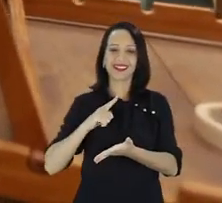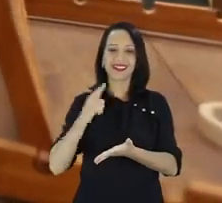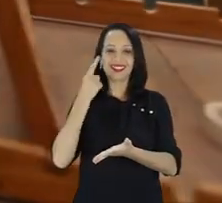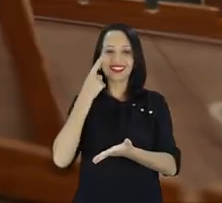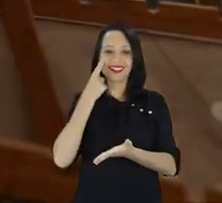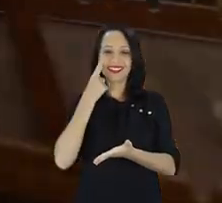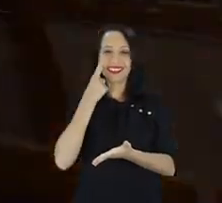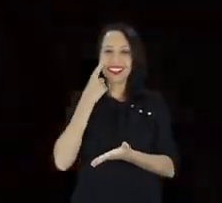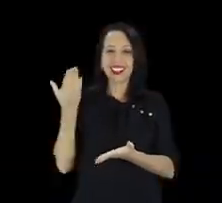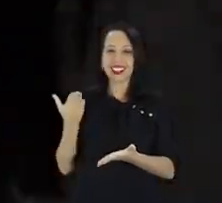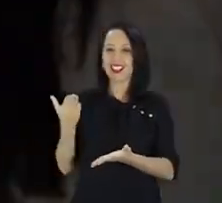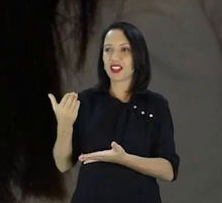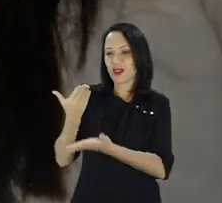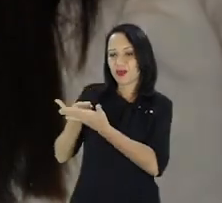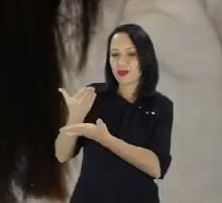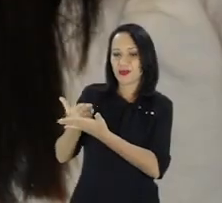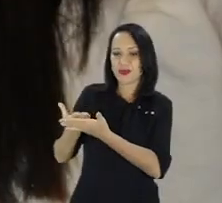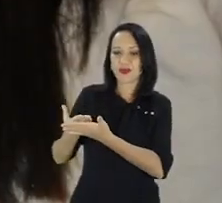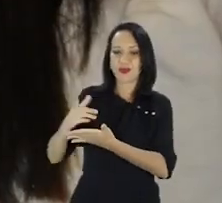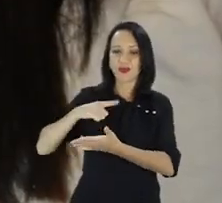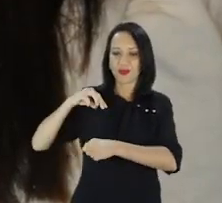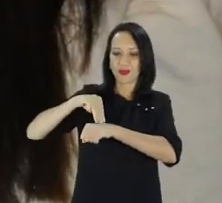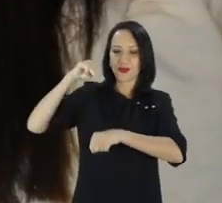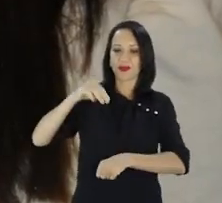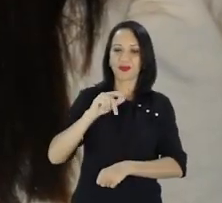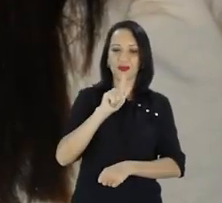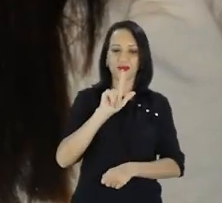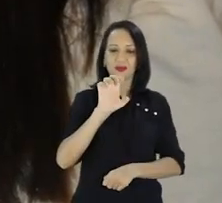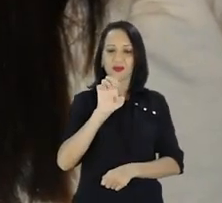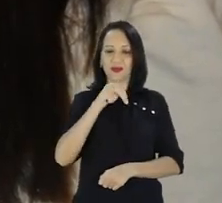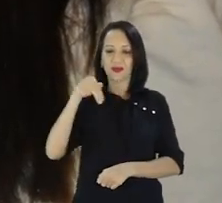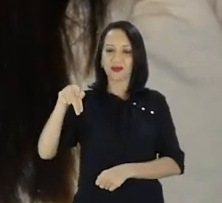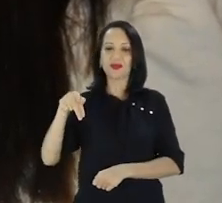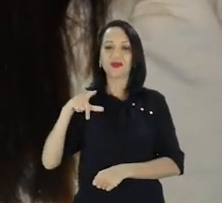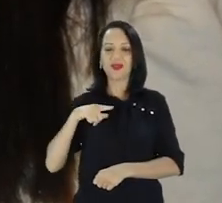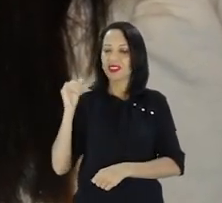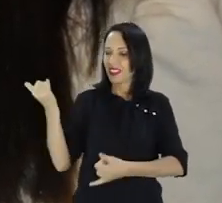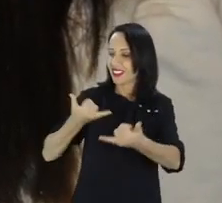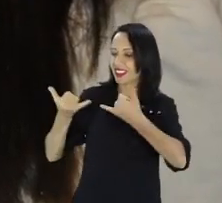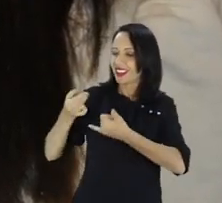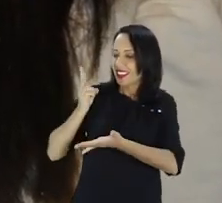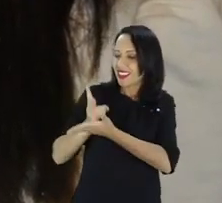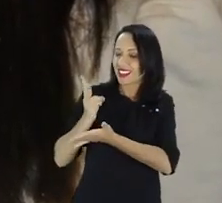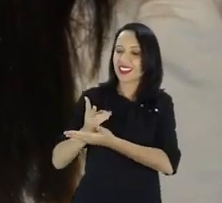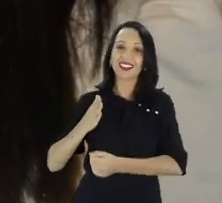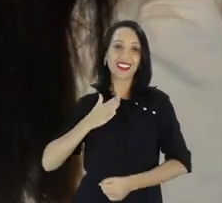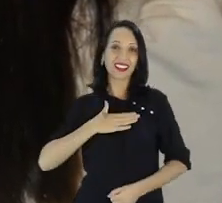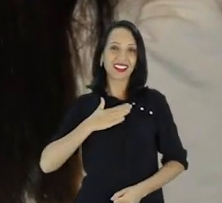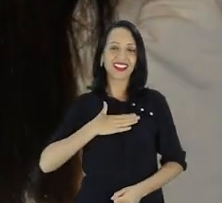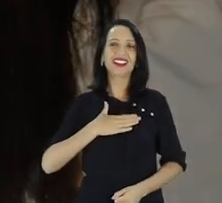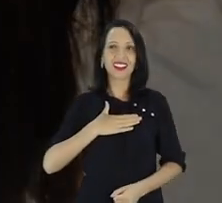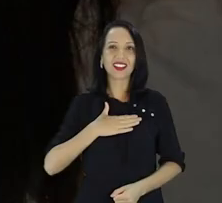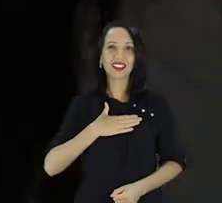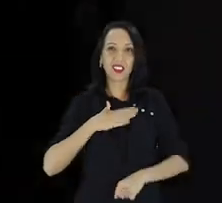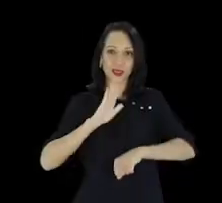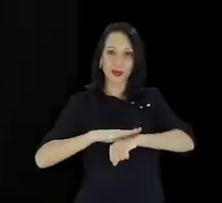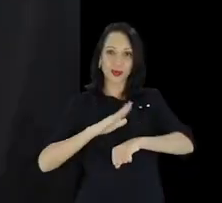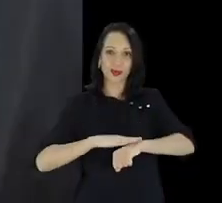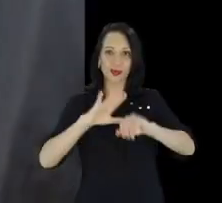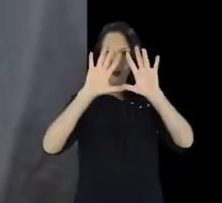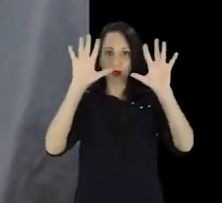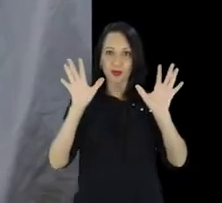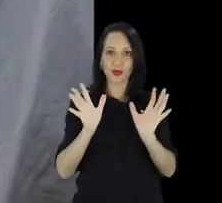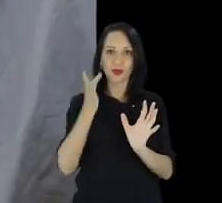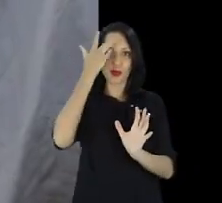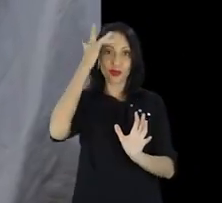que foi um grande mestre de desenho chamado Glen viu e ele falava muito assim para mim quando você faz um